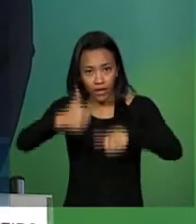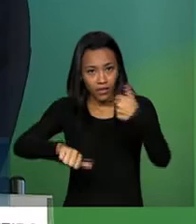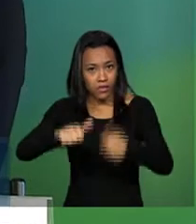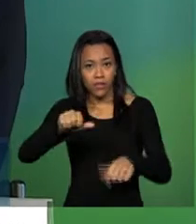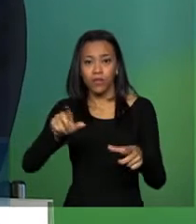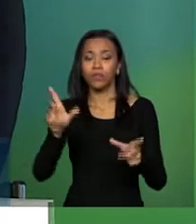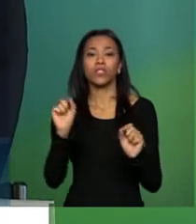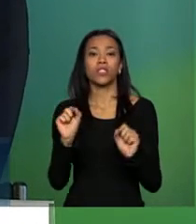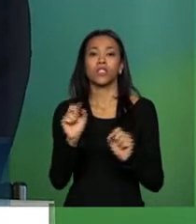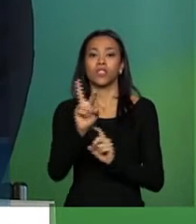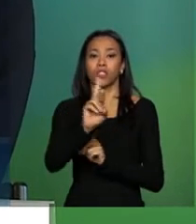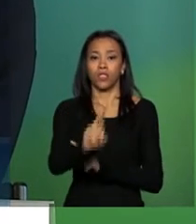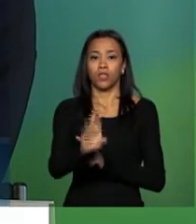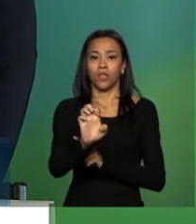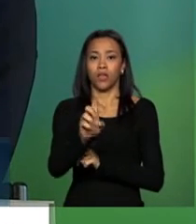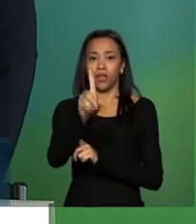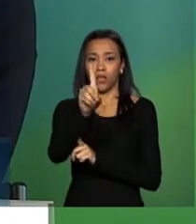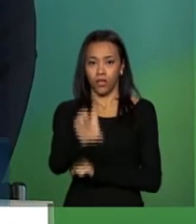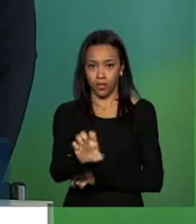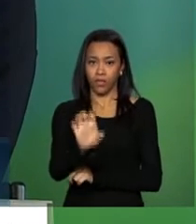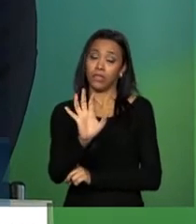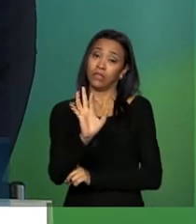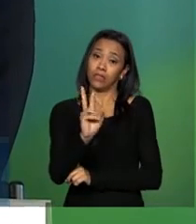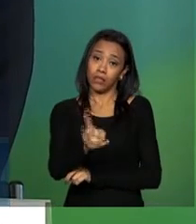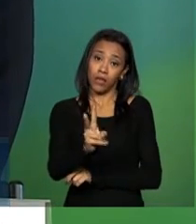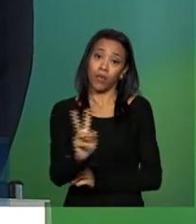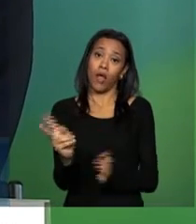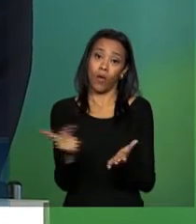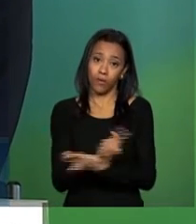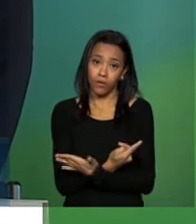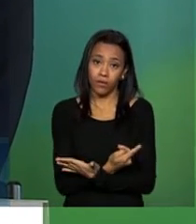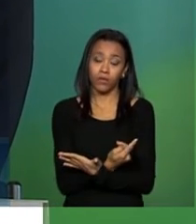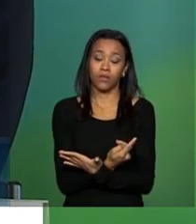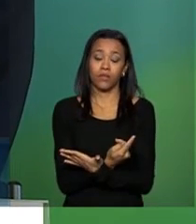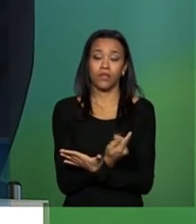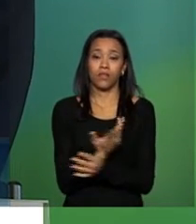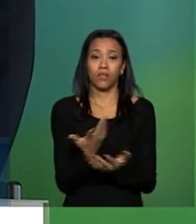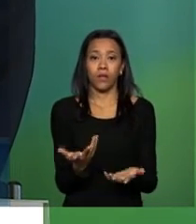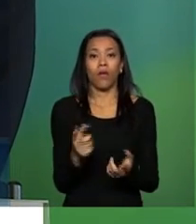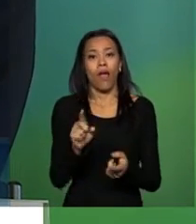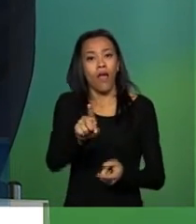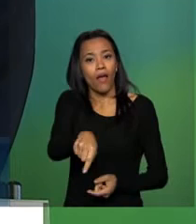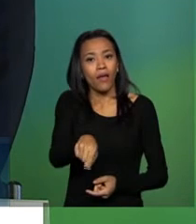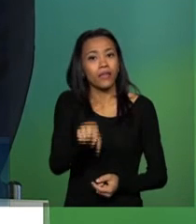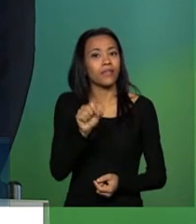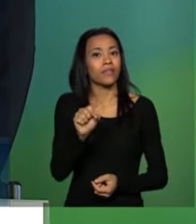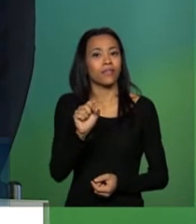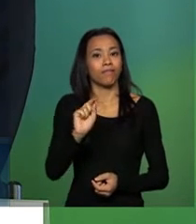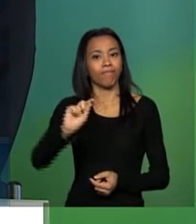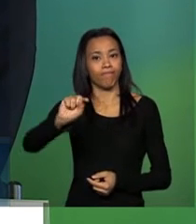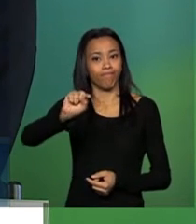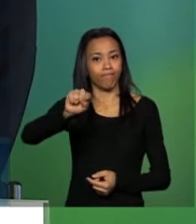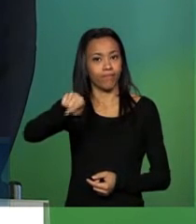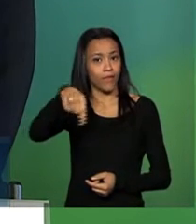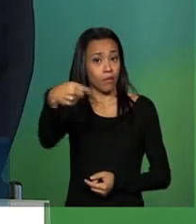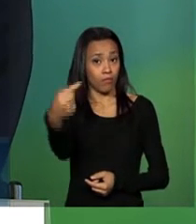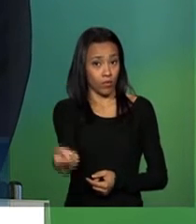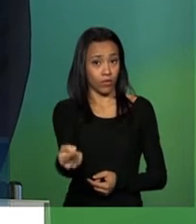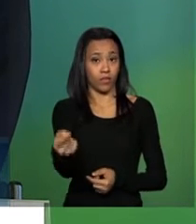ocorre sempre nesse ambiente e, portanto, é algo que poderá vir a se